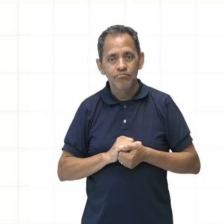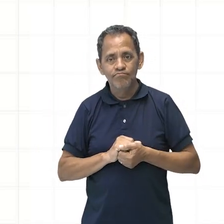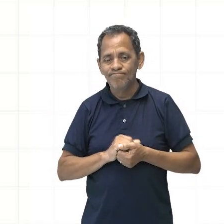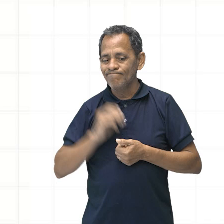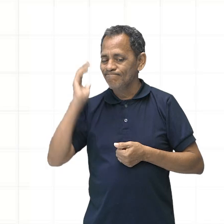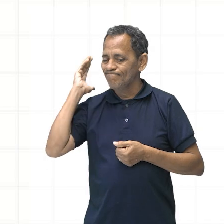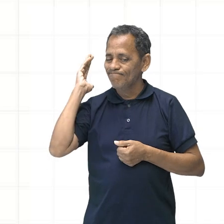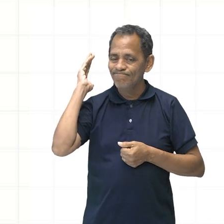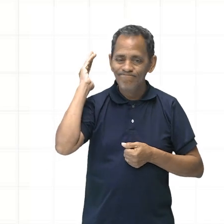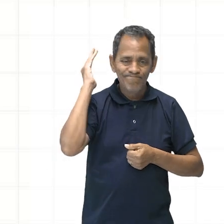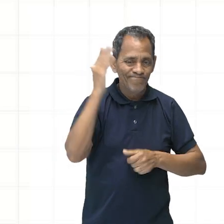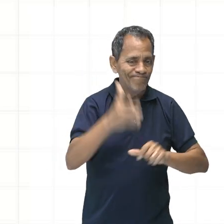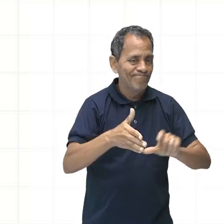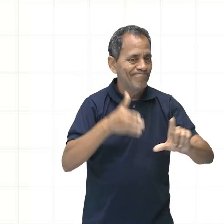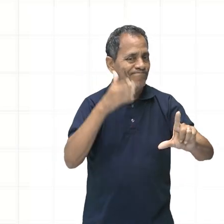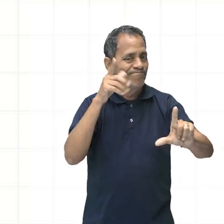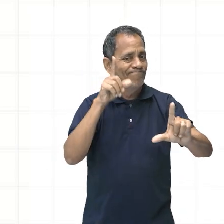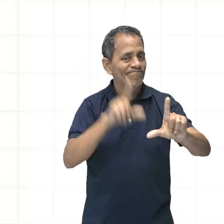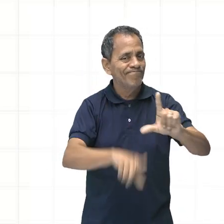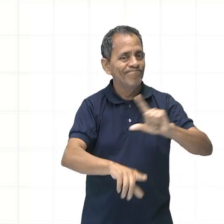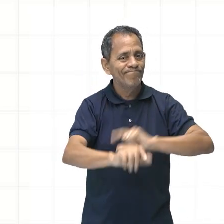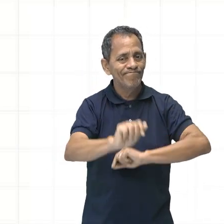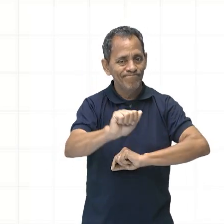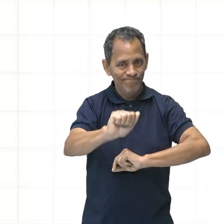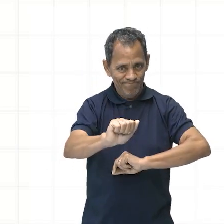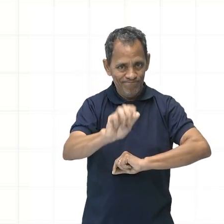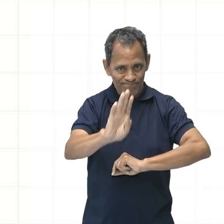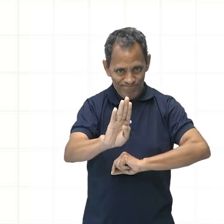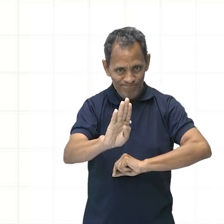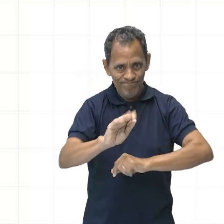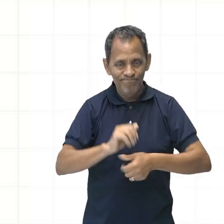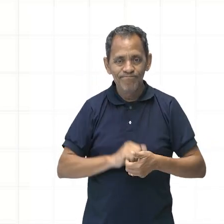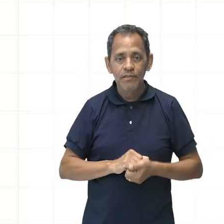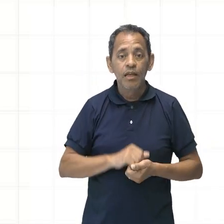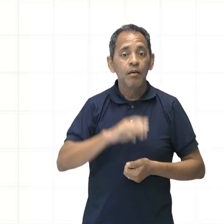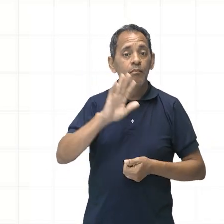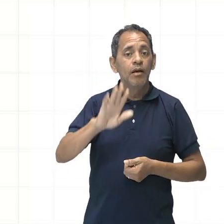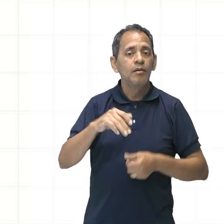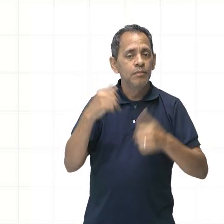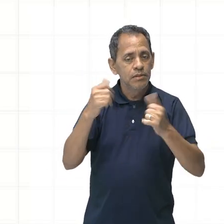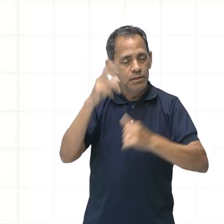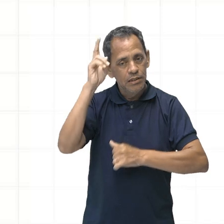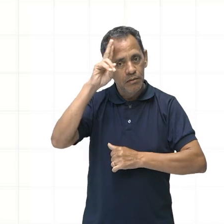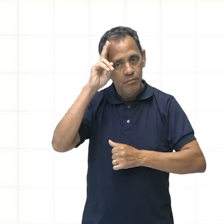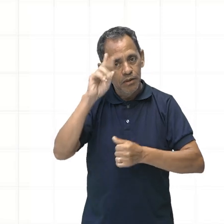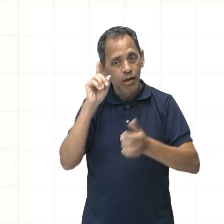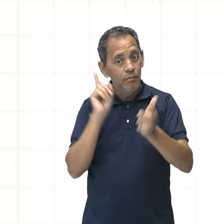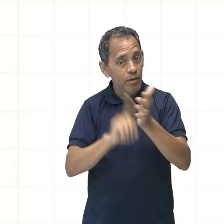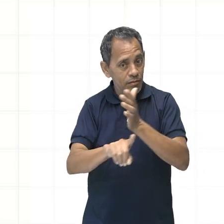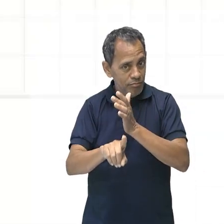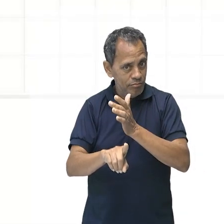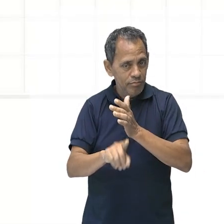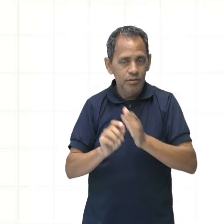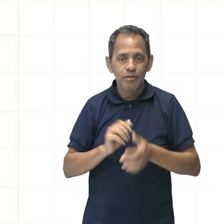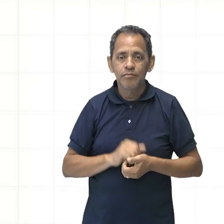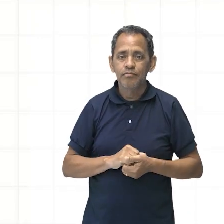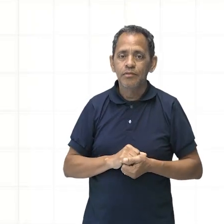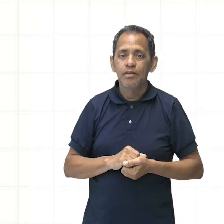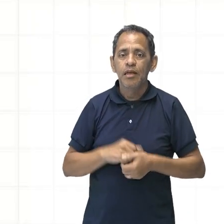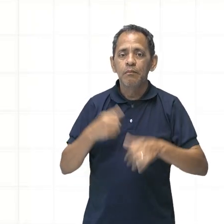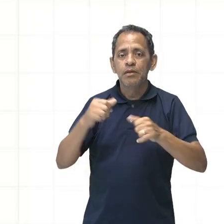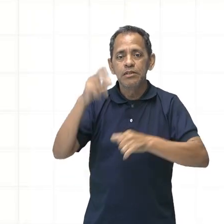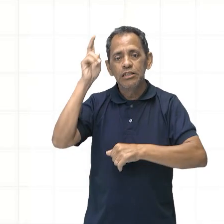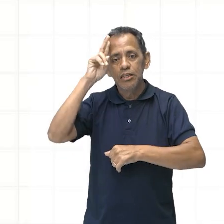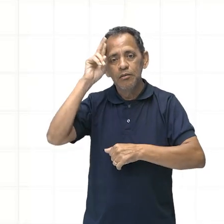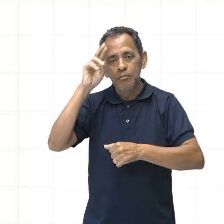ó. Só que eu não posso esquecer o que foi perguntado. Eu não posso esquecer